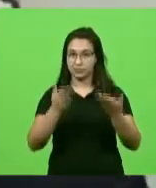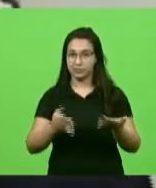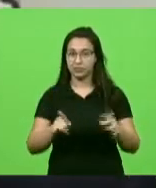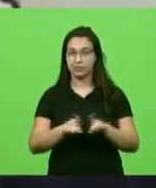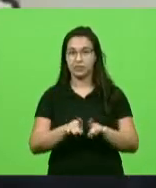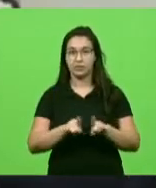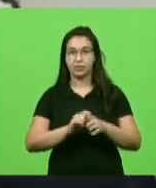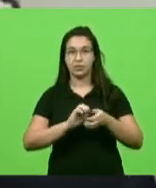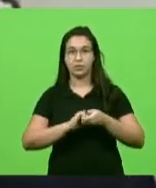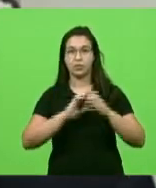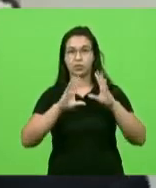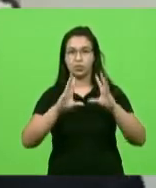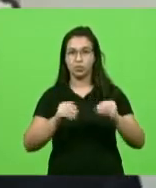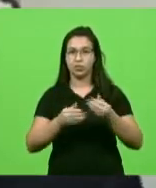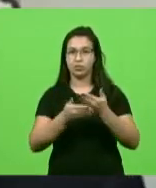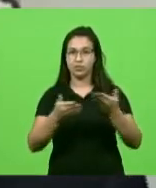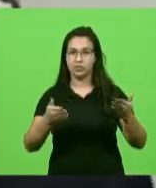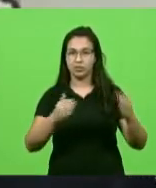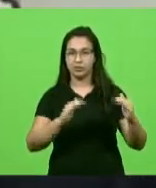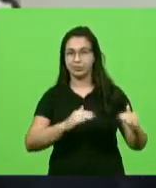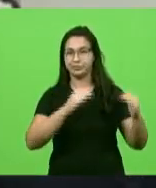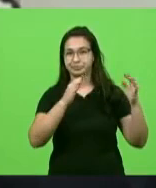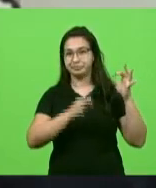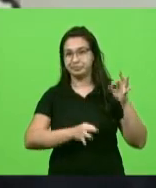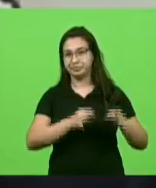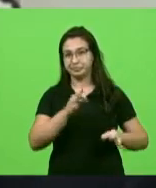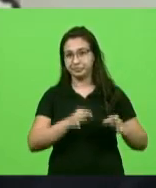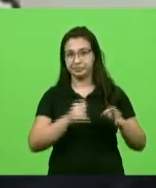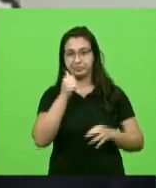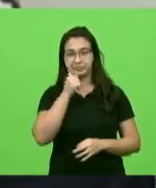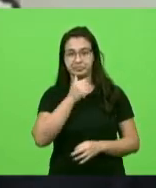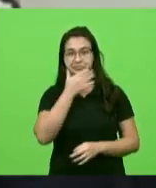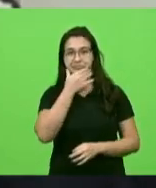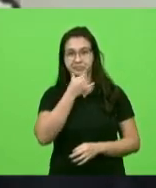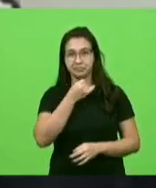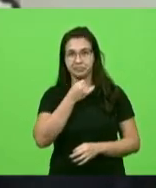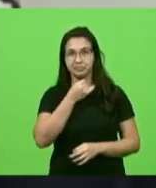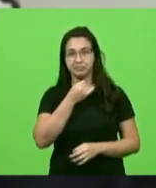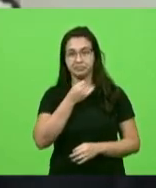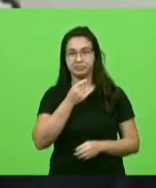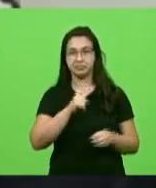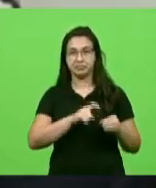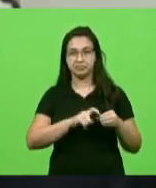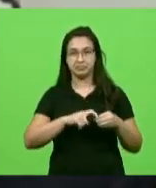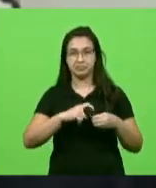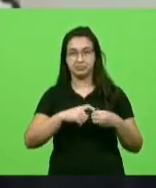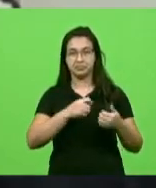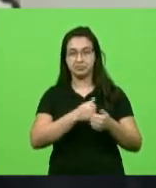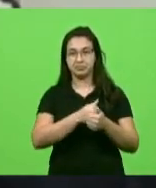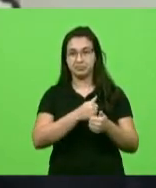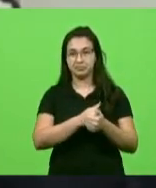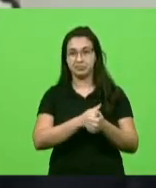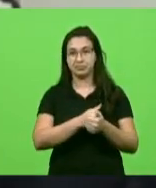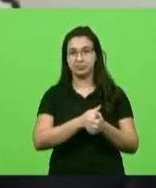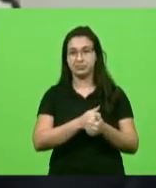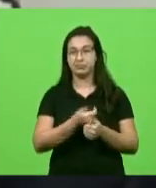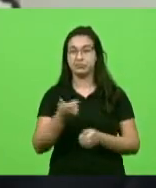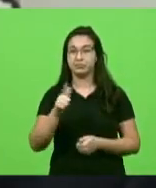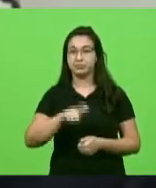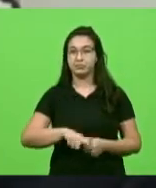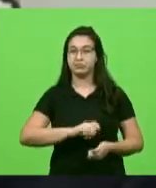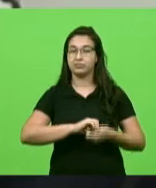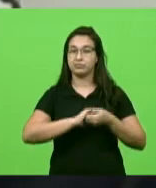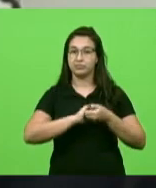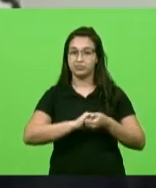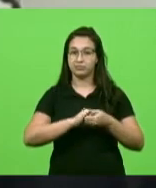cumprimentar todas senhores desembargadores esse horas desembargadoras fazem parte deste tribunal ao passo